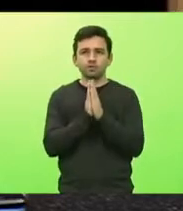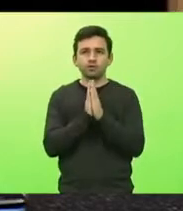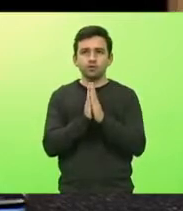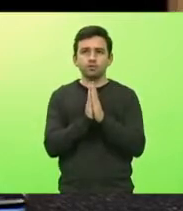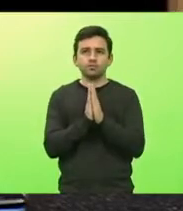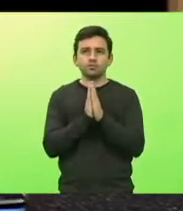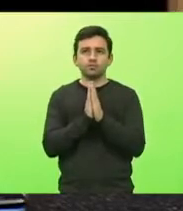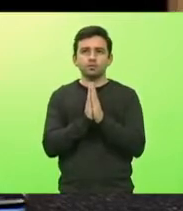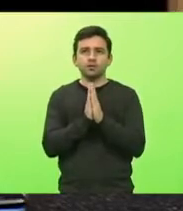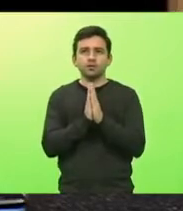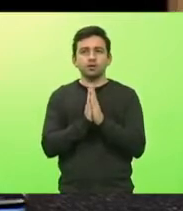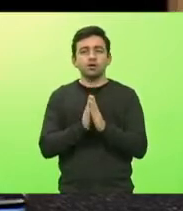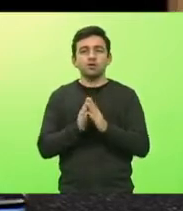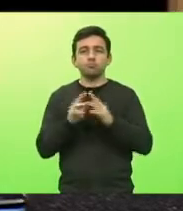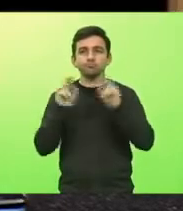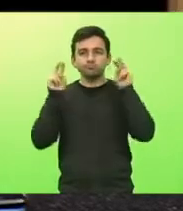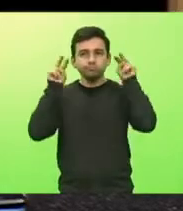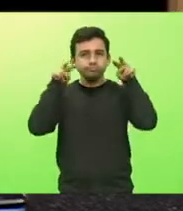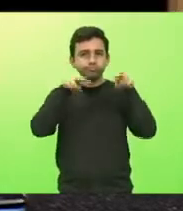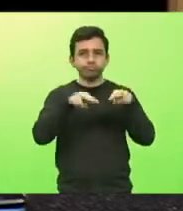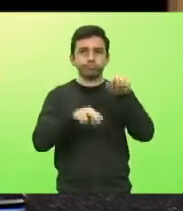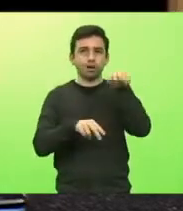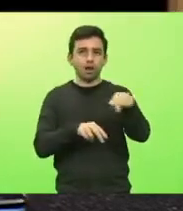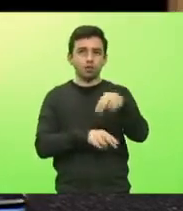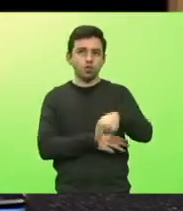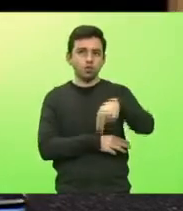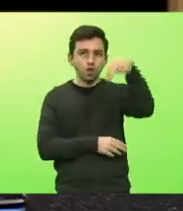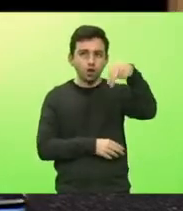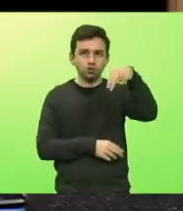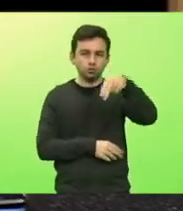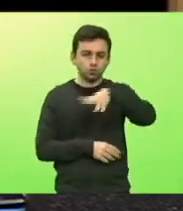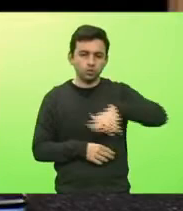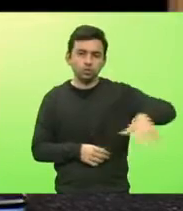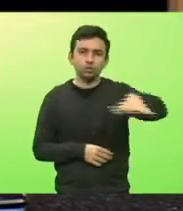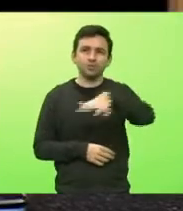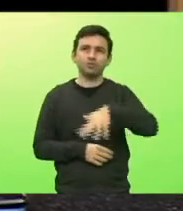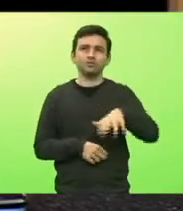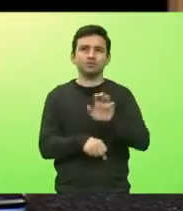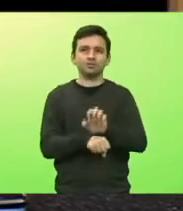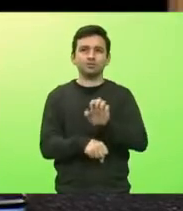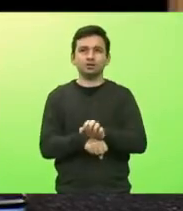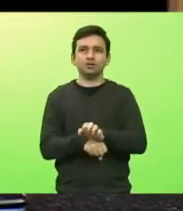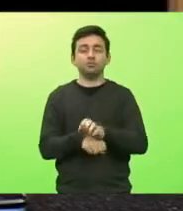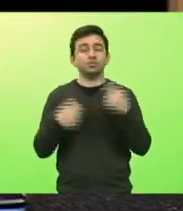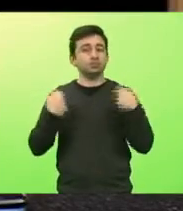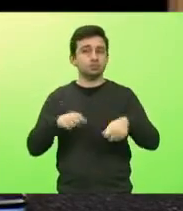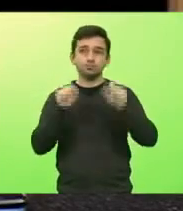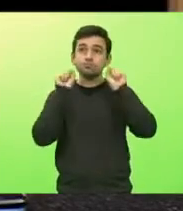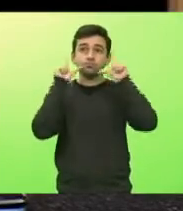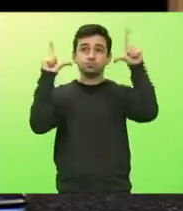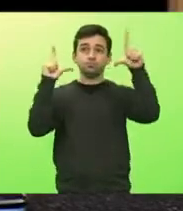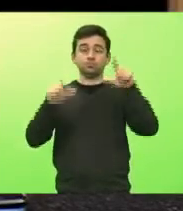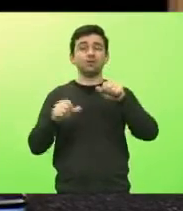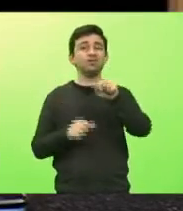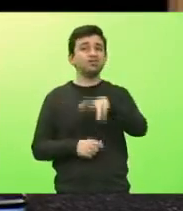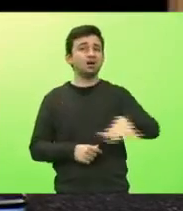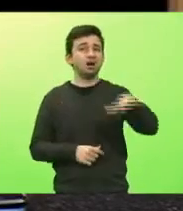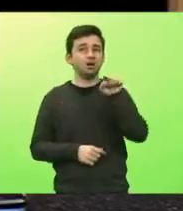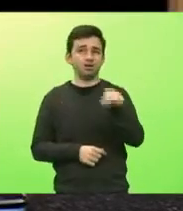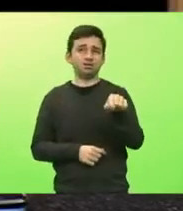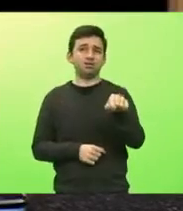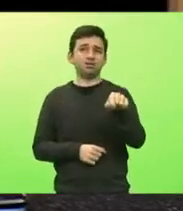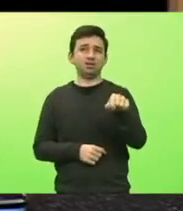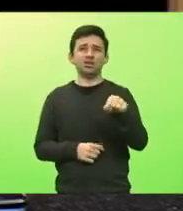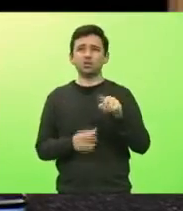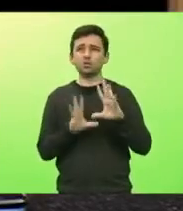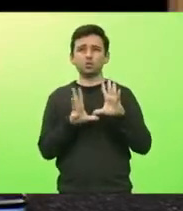pelo amor de Deus, olhem para a região norte e nordeste do nosso estado, olhem, abram o olho para a nossa região. Nós estamos com os